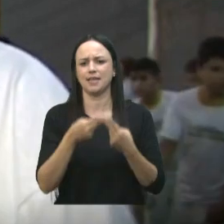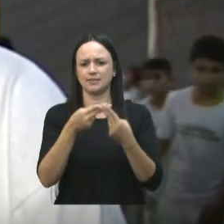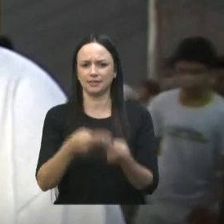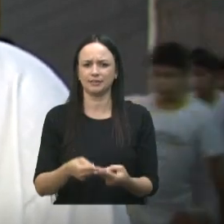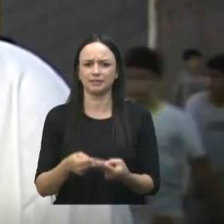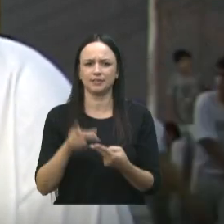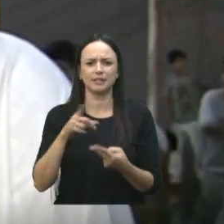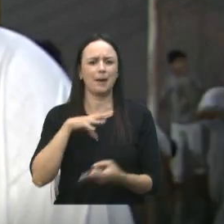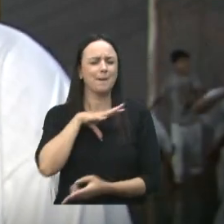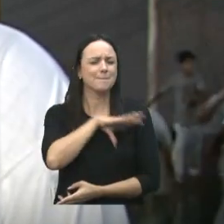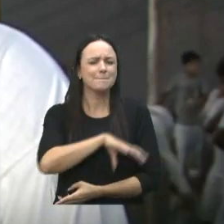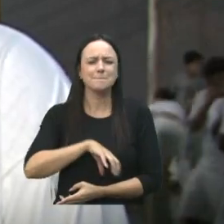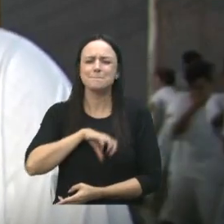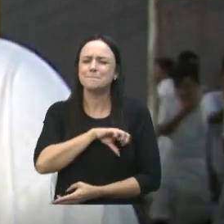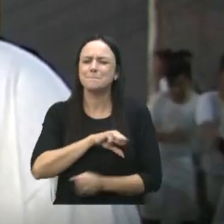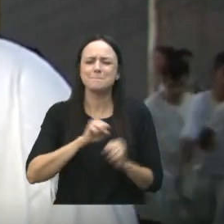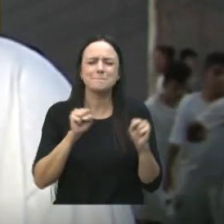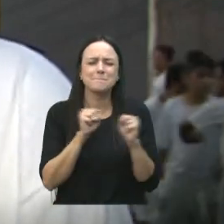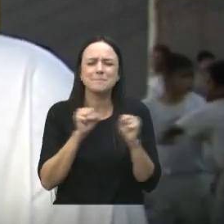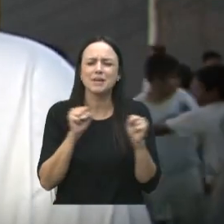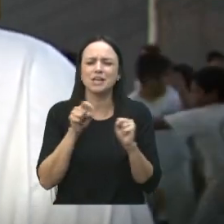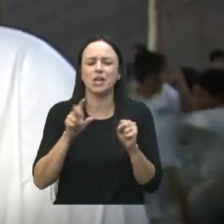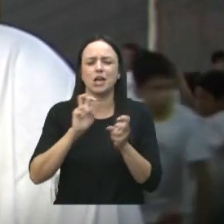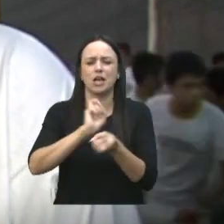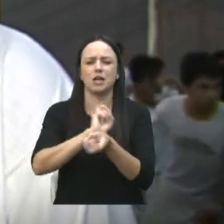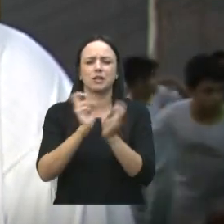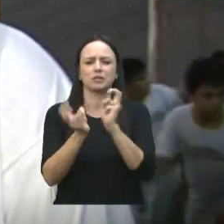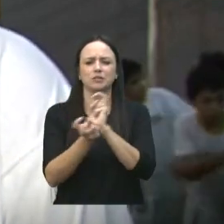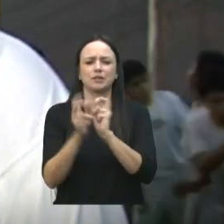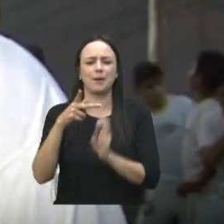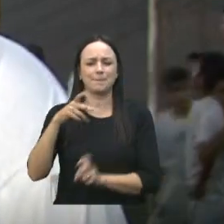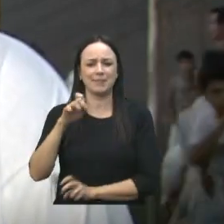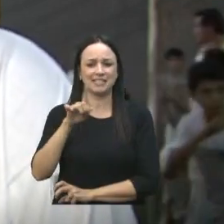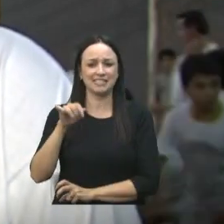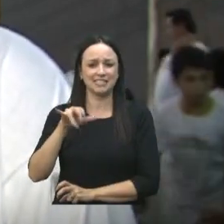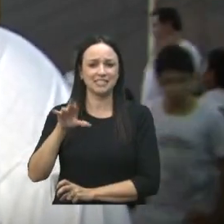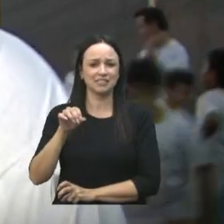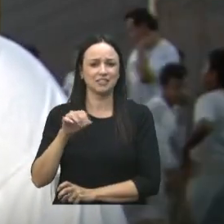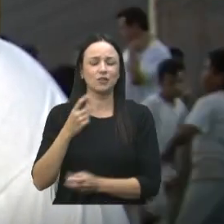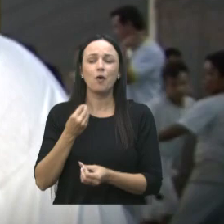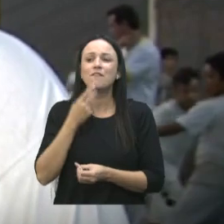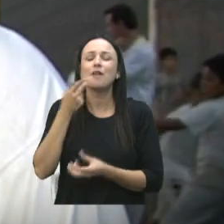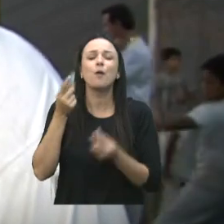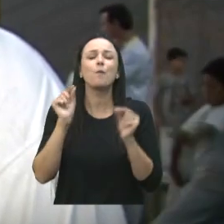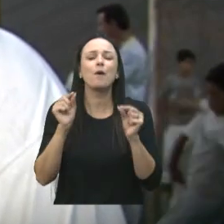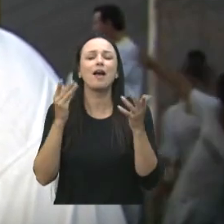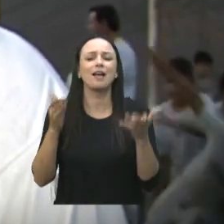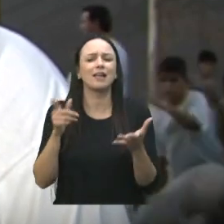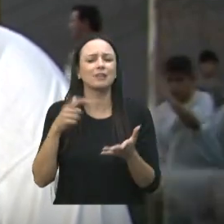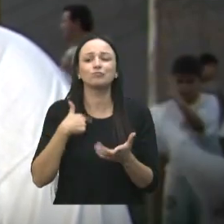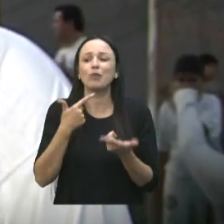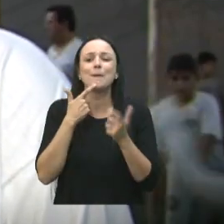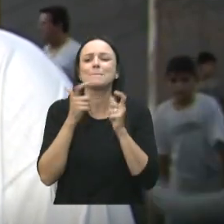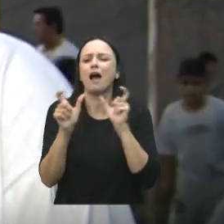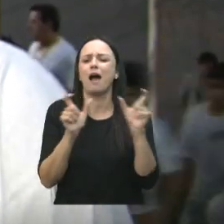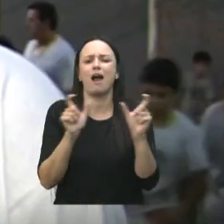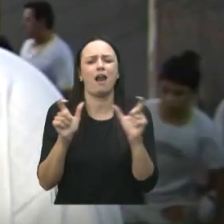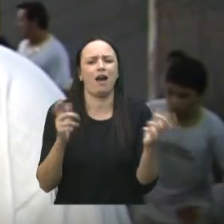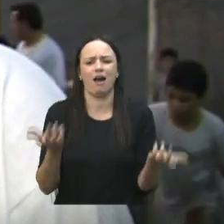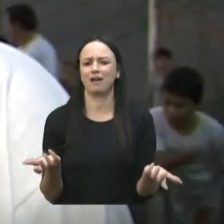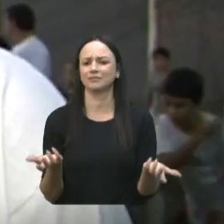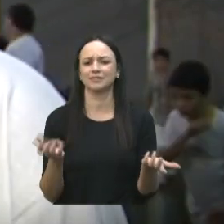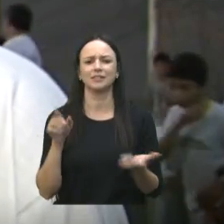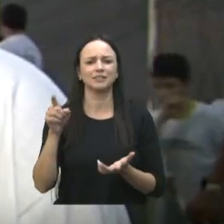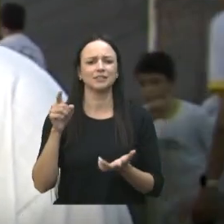tem uma paixão enorme por essa capoeira aí. E o Pezinho, cara, não tem o que falar dele, é uma pessoa sem palavras mesmo, de verdade.